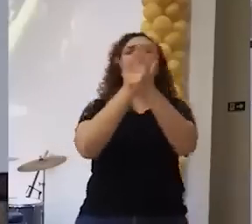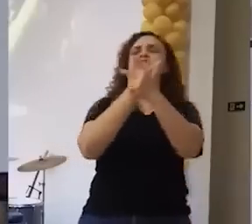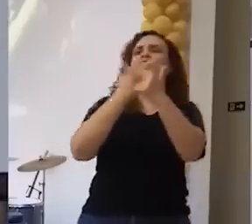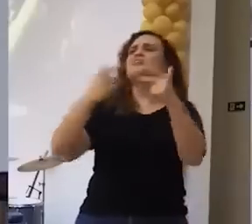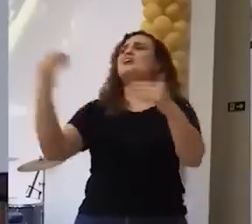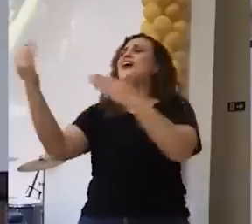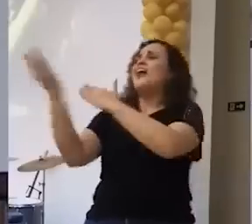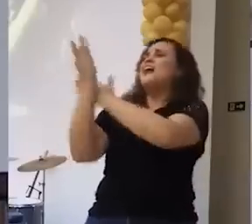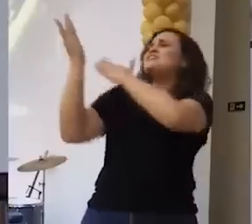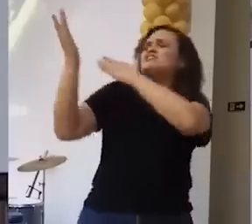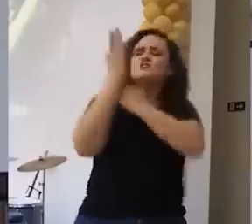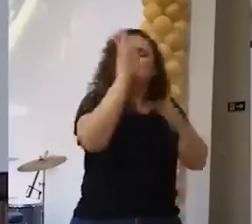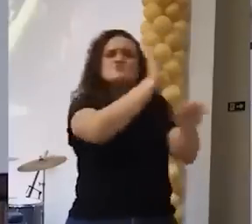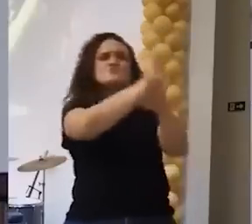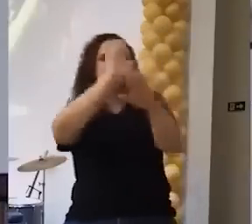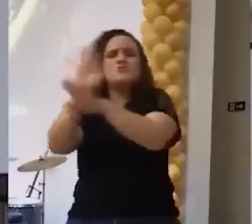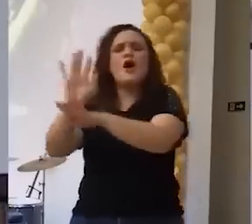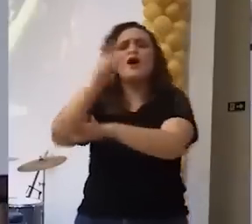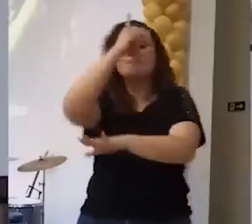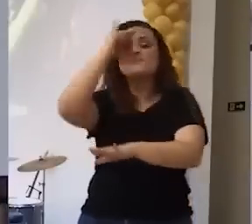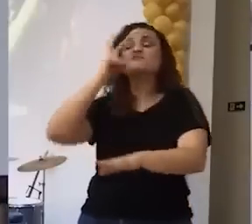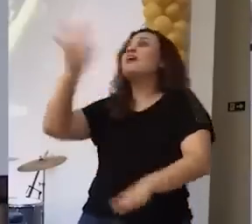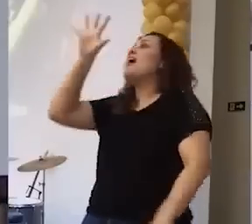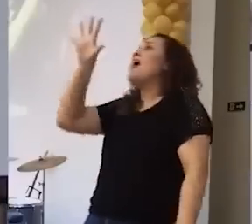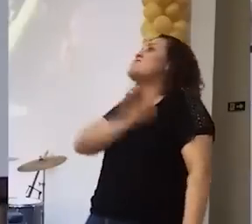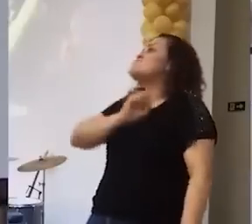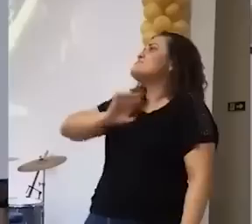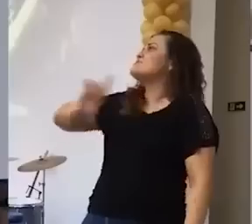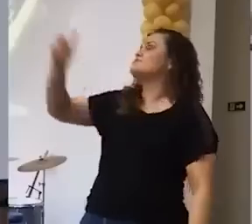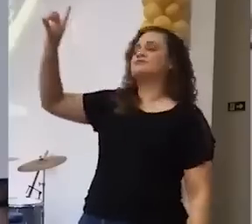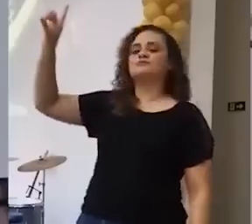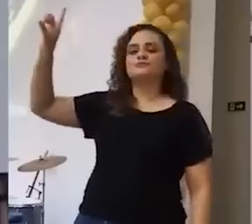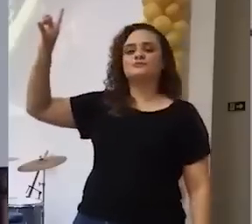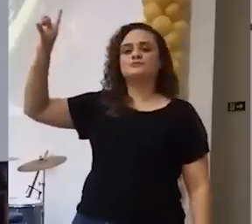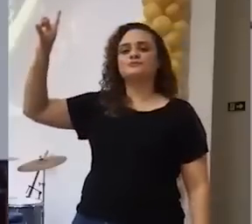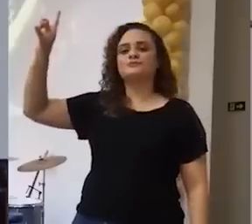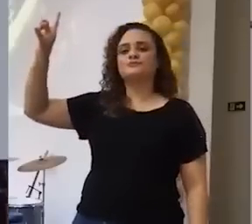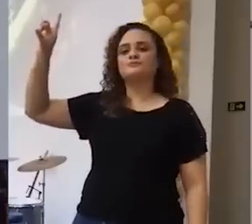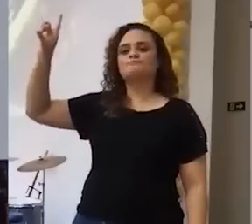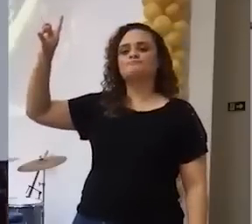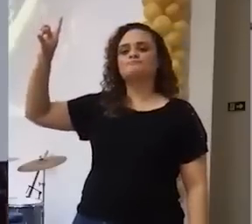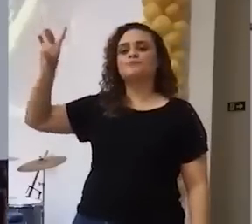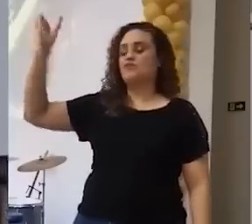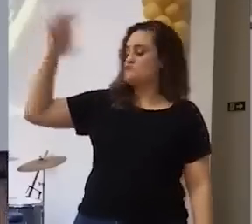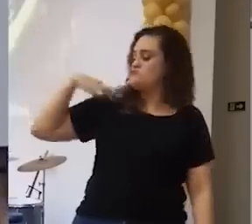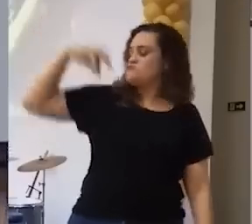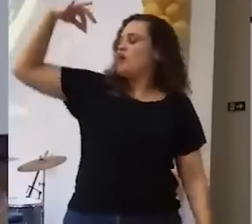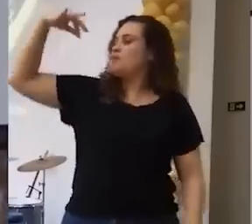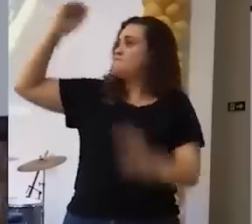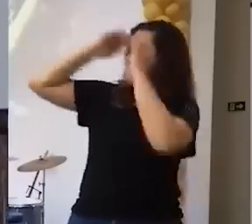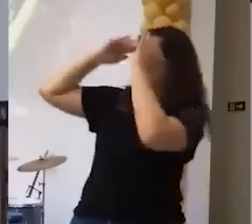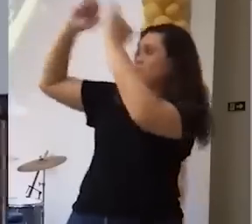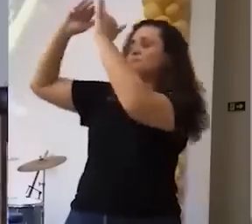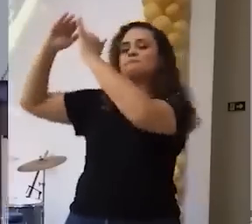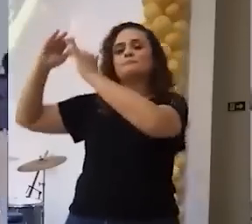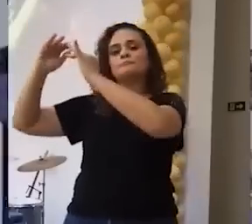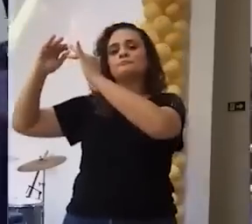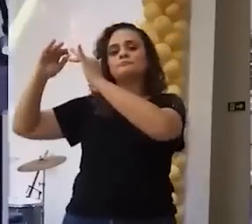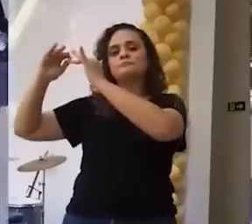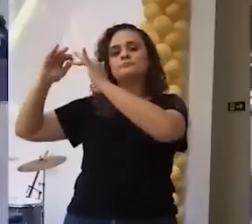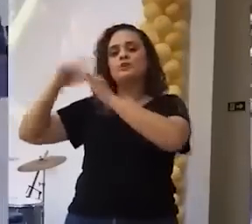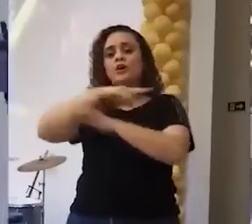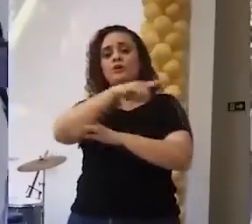que amam a Deus, daqueles que são chamados segundo o seu propósito. Olhe para as circunstâncias da vida